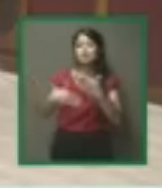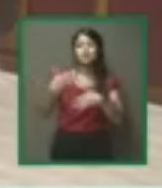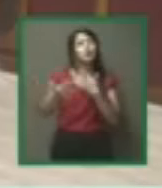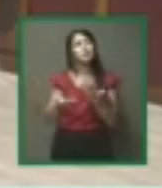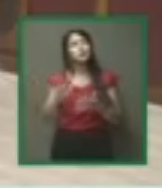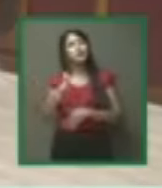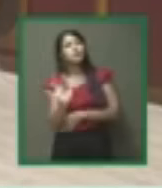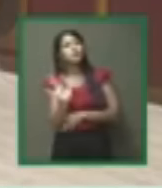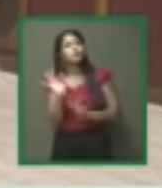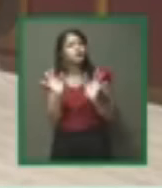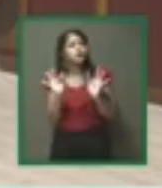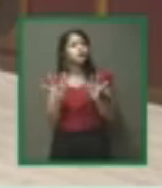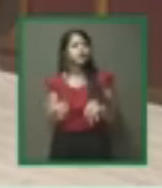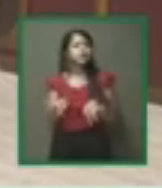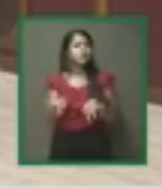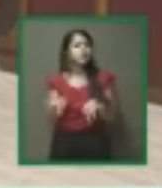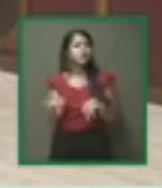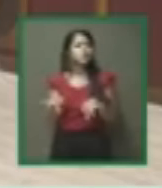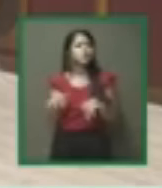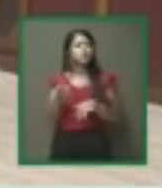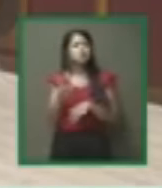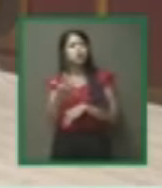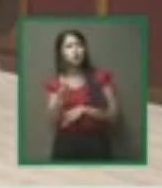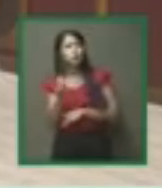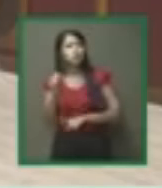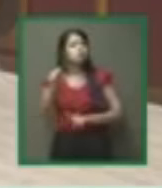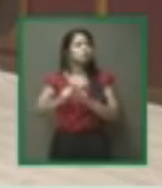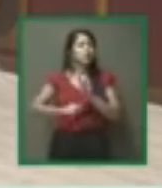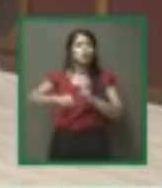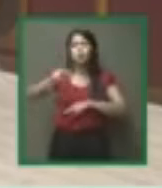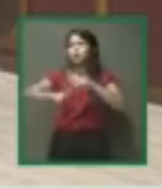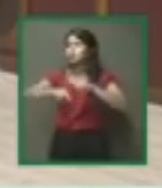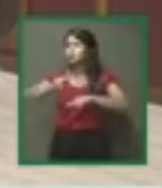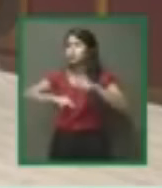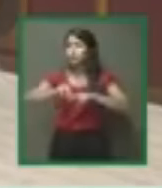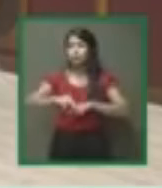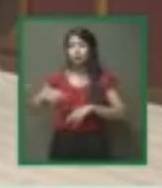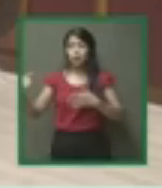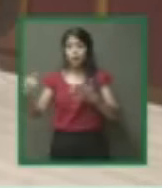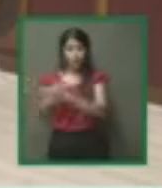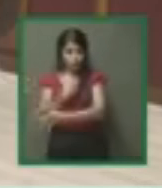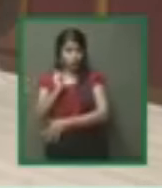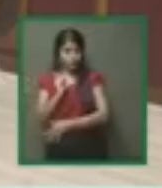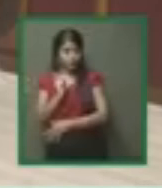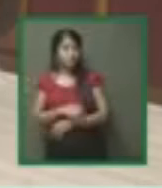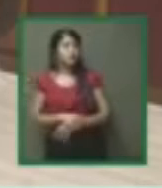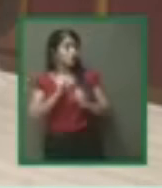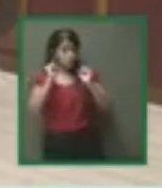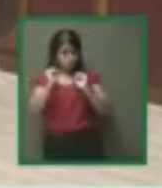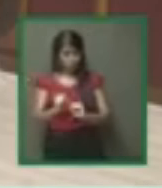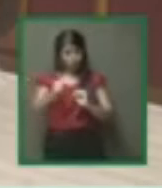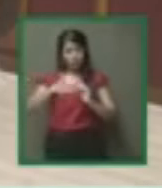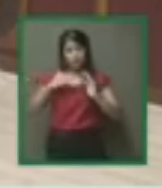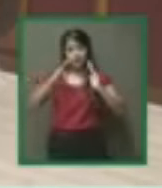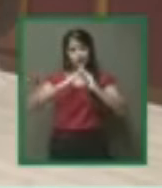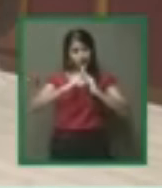no final do primeiro semestre, por volta de junho, ele perguntou se poderia ir morar